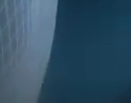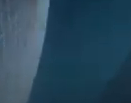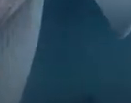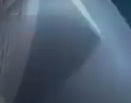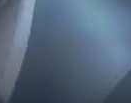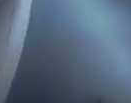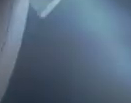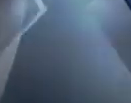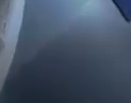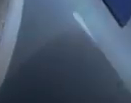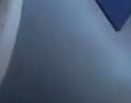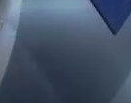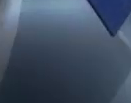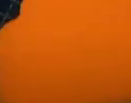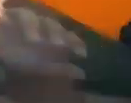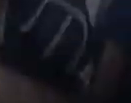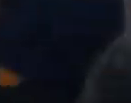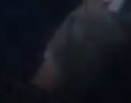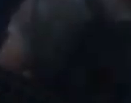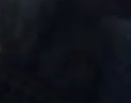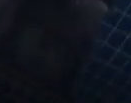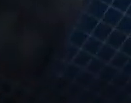E aí